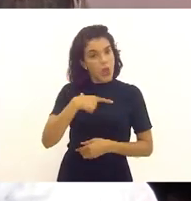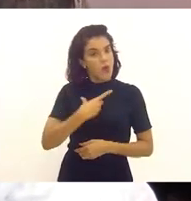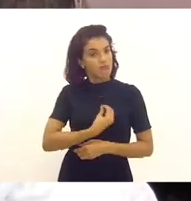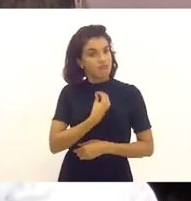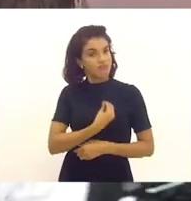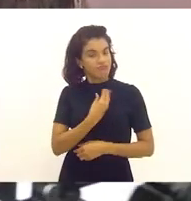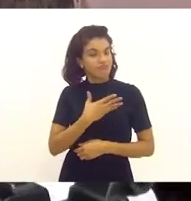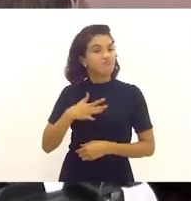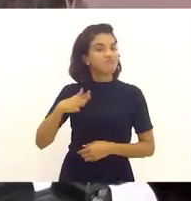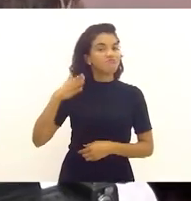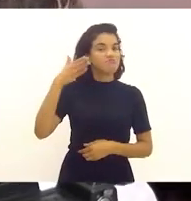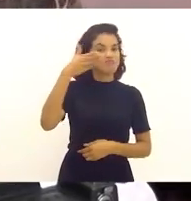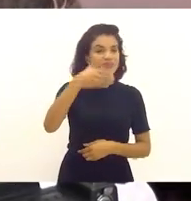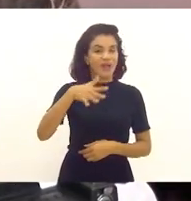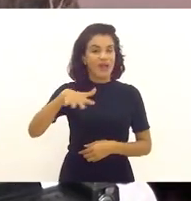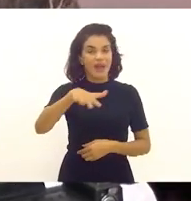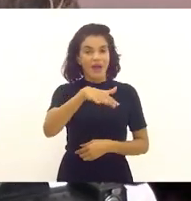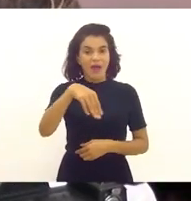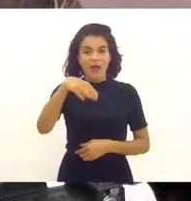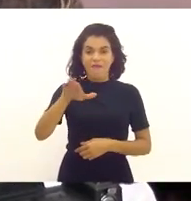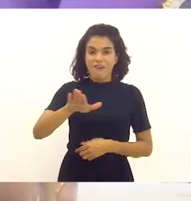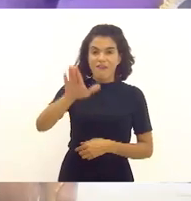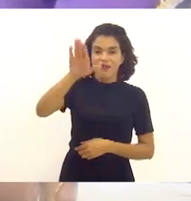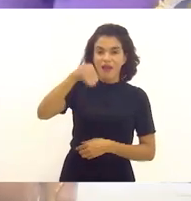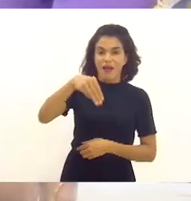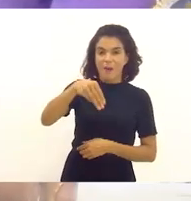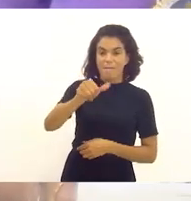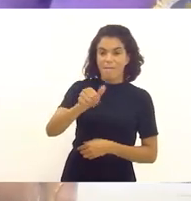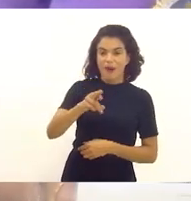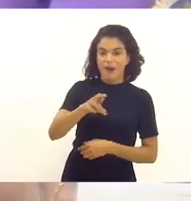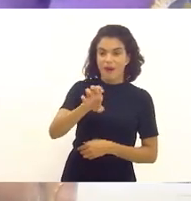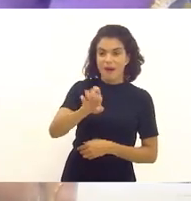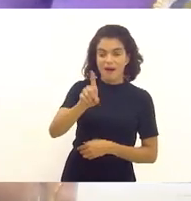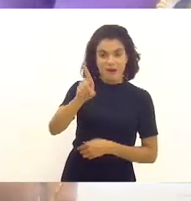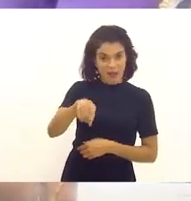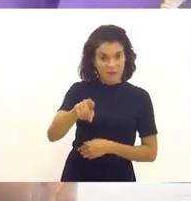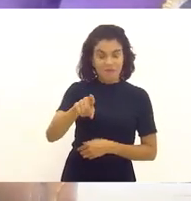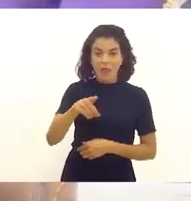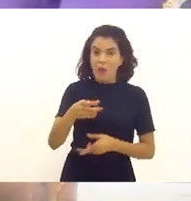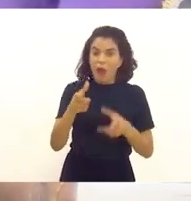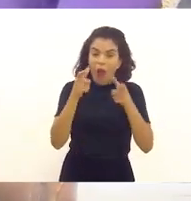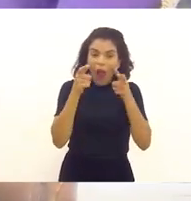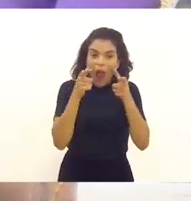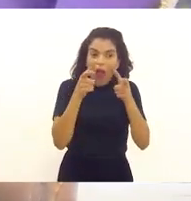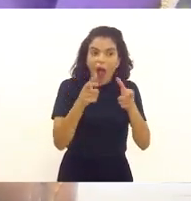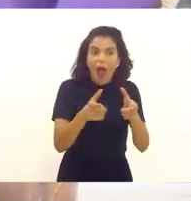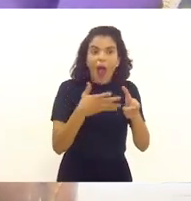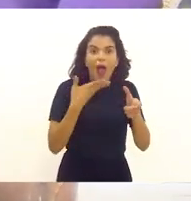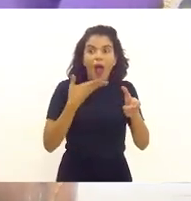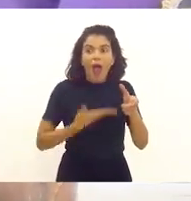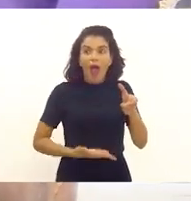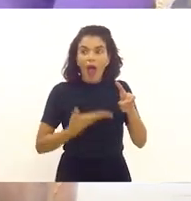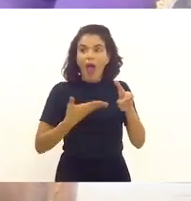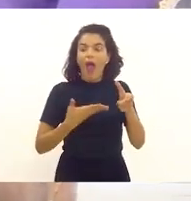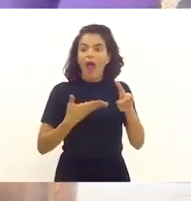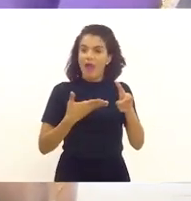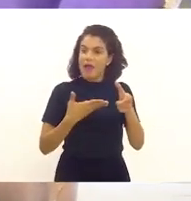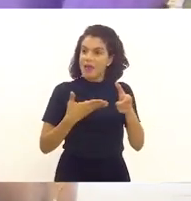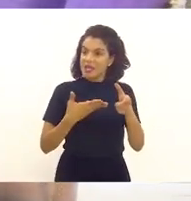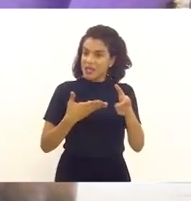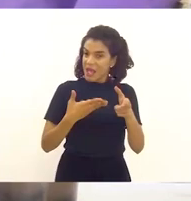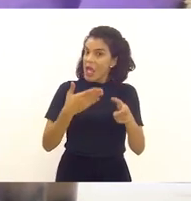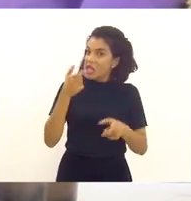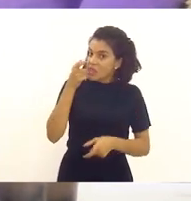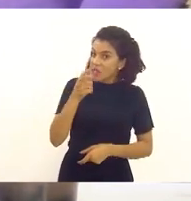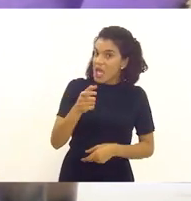que a sua área né fiquei muito surpresa com equipamento que eles têm que vocês têm lá e que seria muito